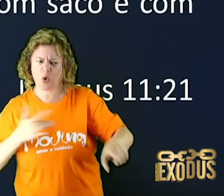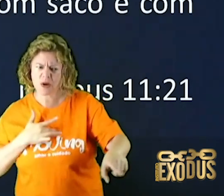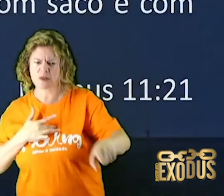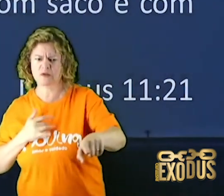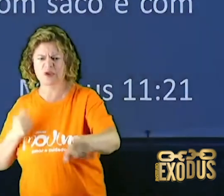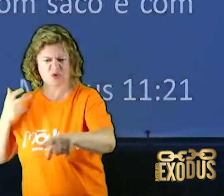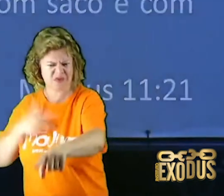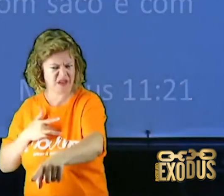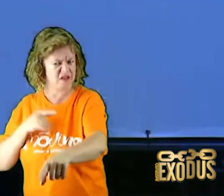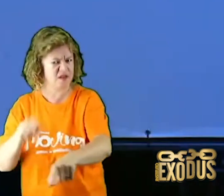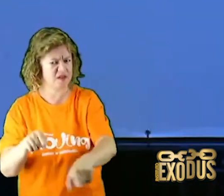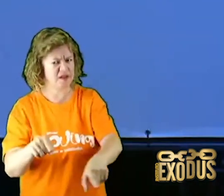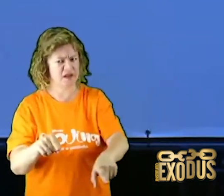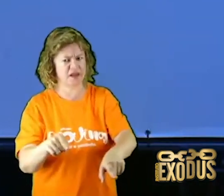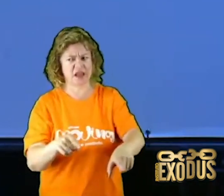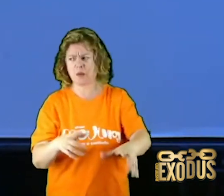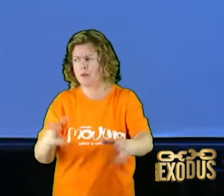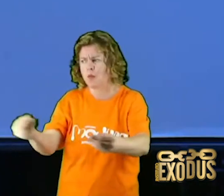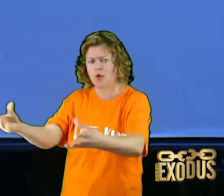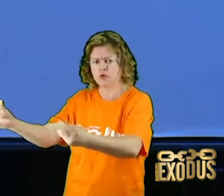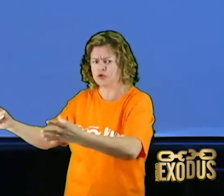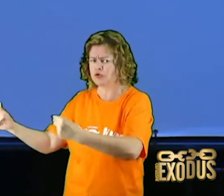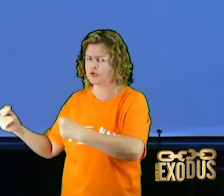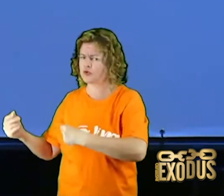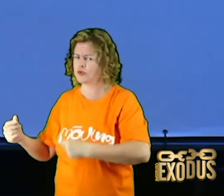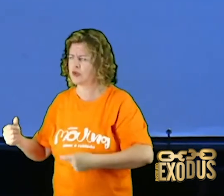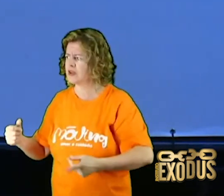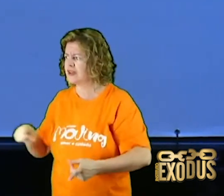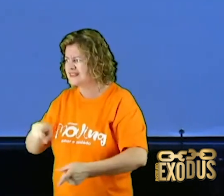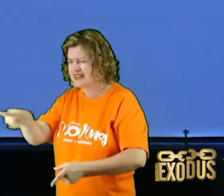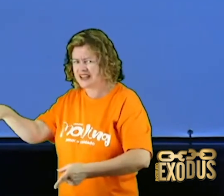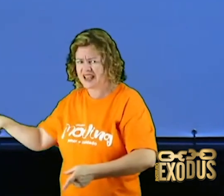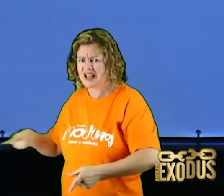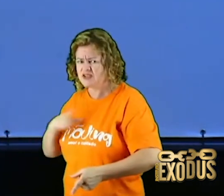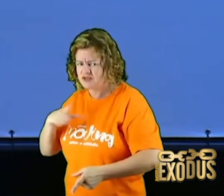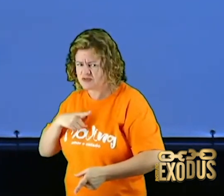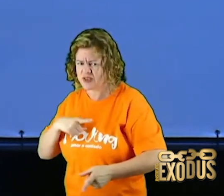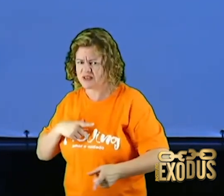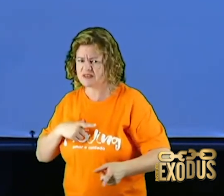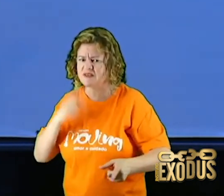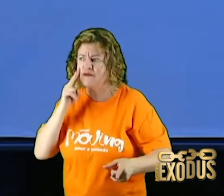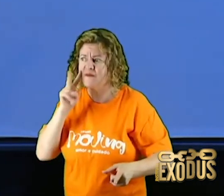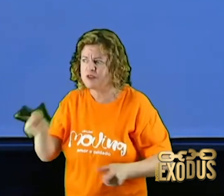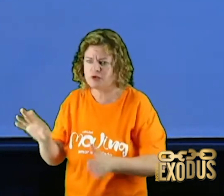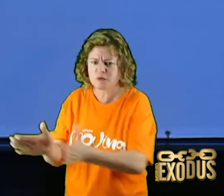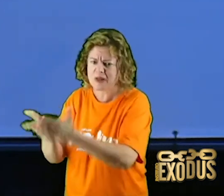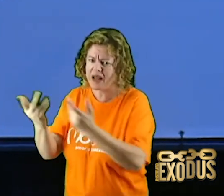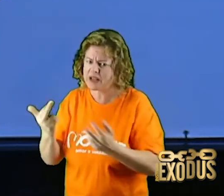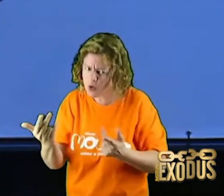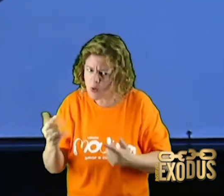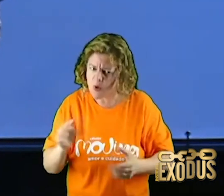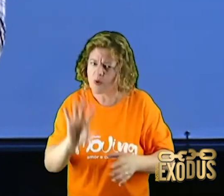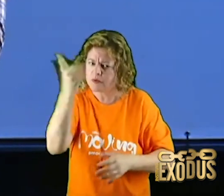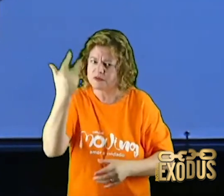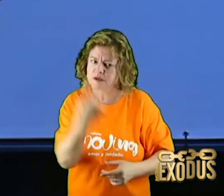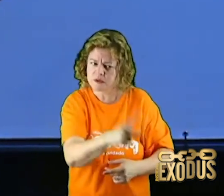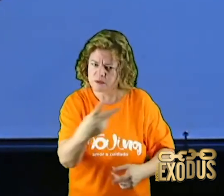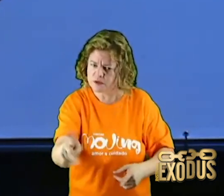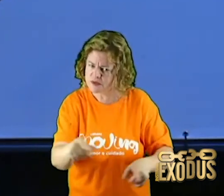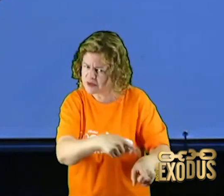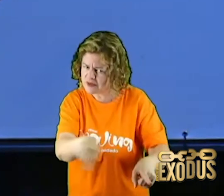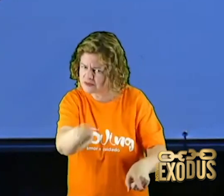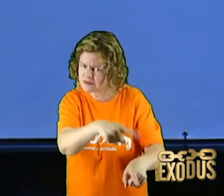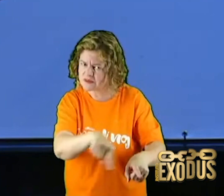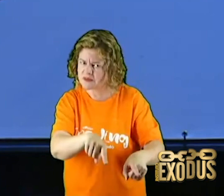cinza. Gente, quando a gente vê milagre, tem que ter arrependimento. Quando você vê uma pessoa de